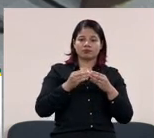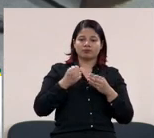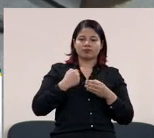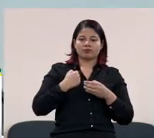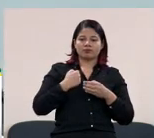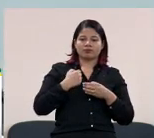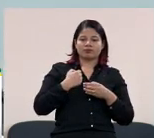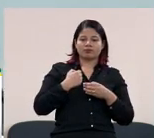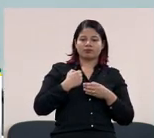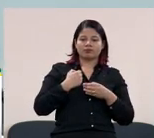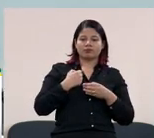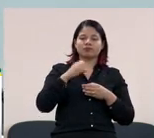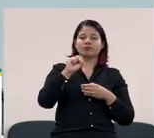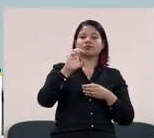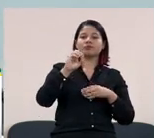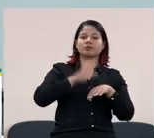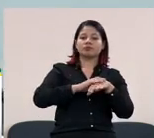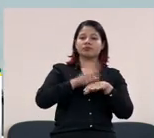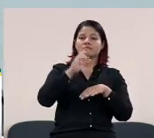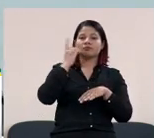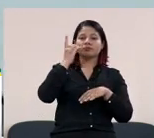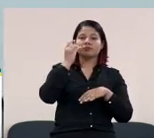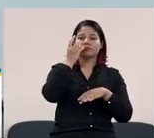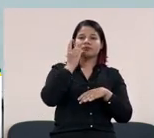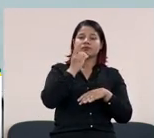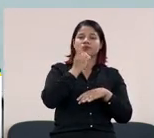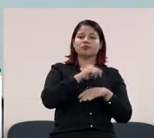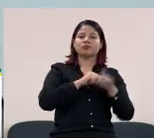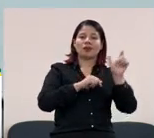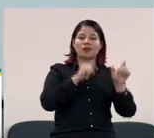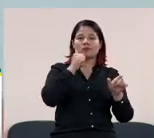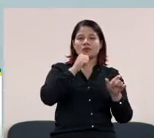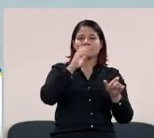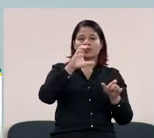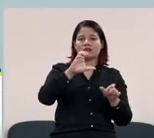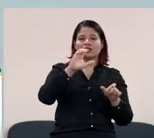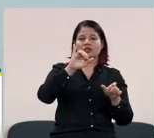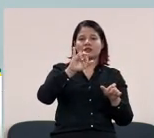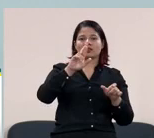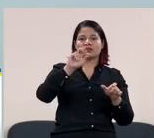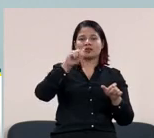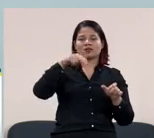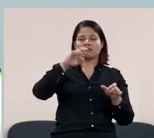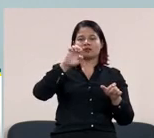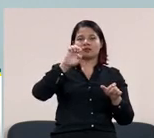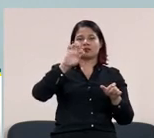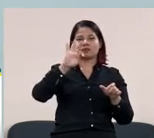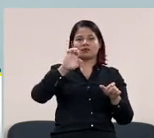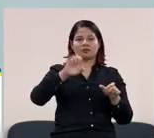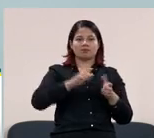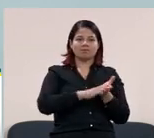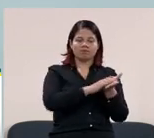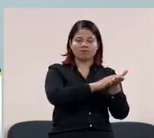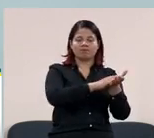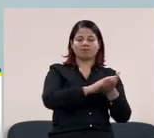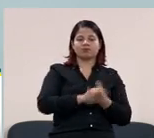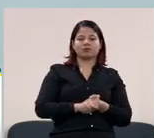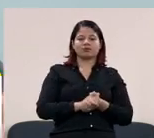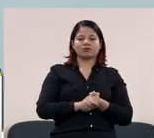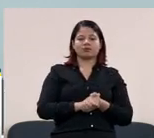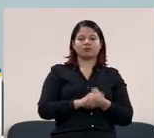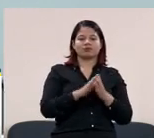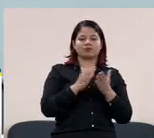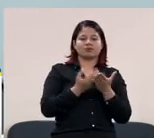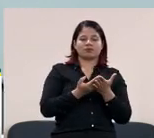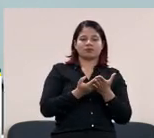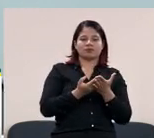senhora Ciranete Miranda Ribeiro Cardoso. Requerimento 1030, de autoria do deputado Dr. Furlan. Requerimento